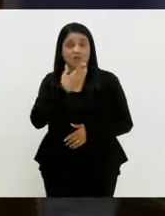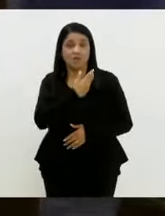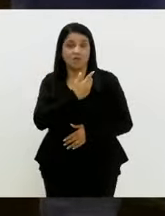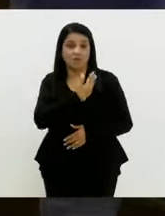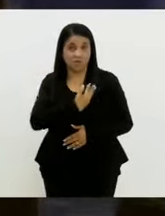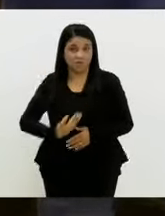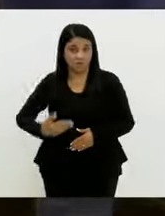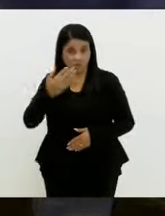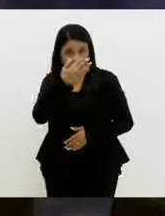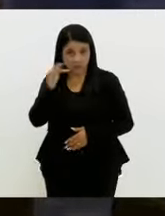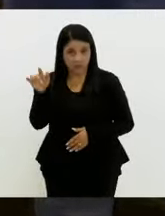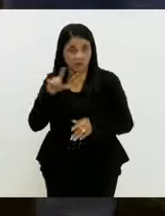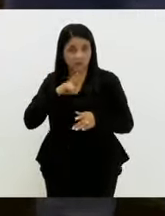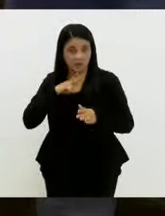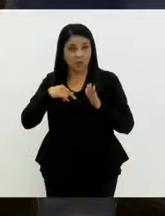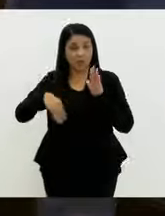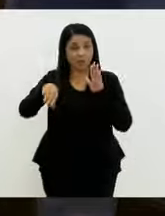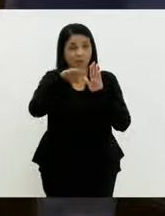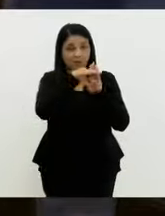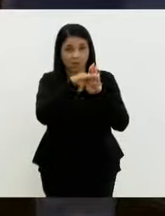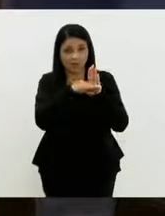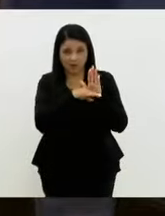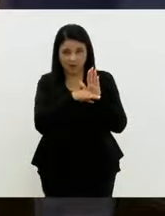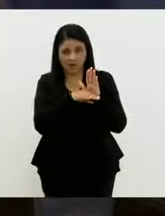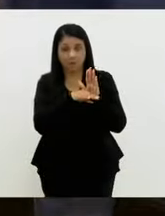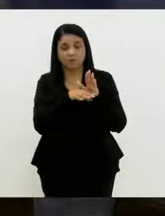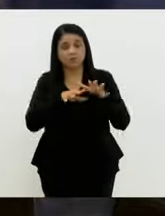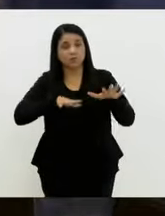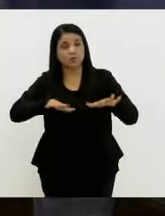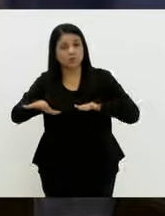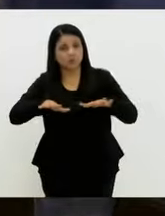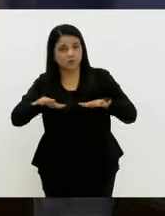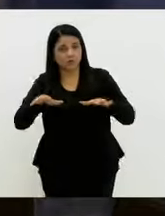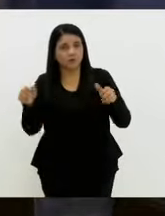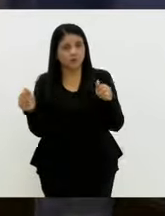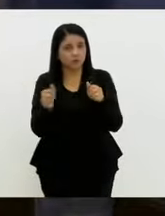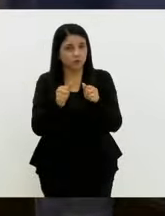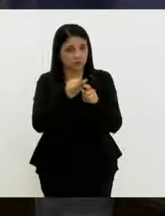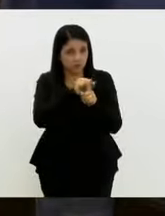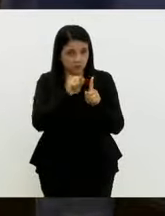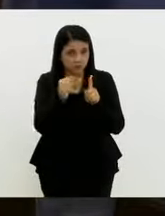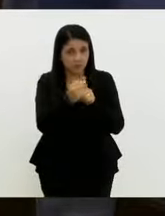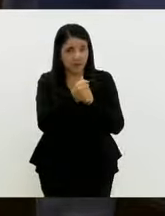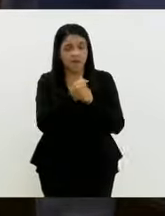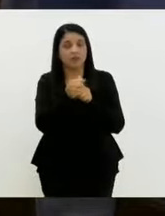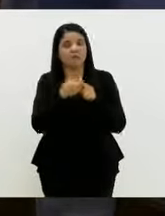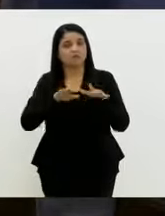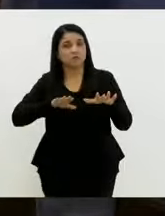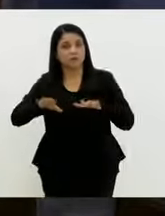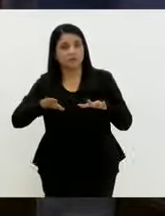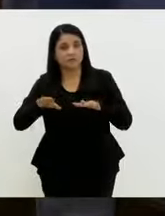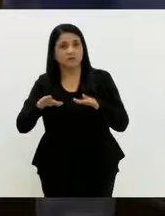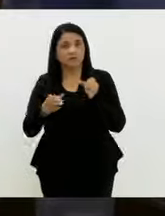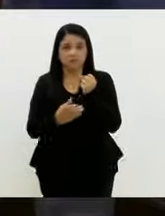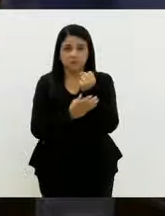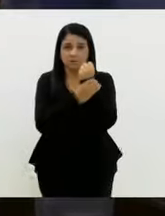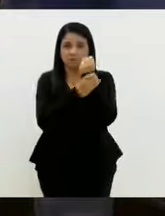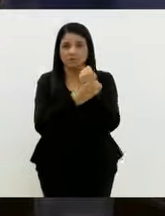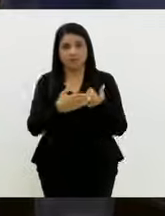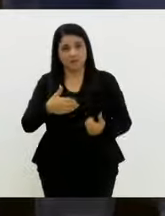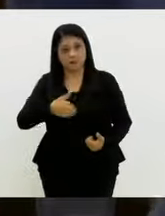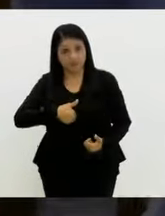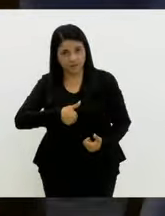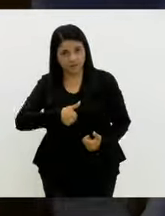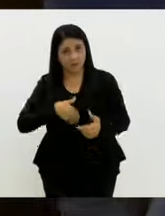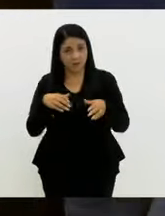programa constituído junto com os movimentos sociais, com o movimento de segurança alimentar, justamente para a criação